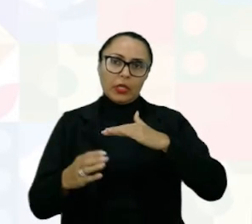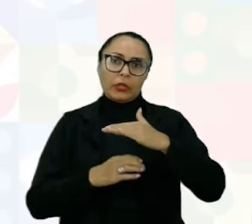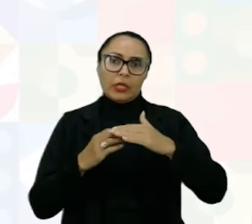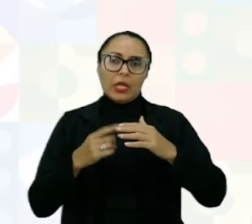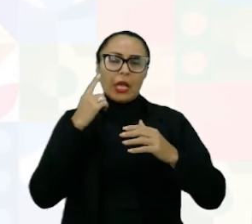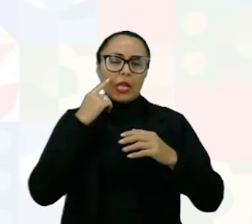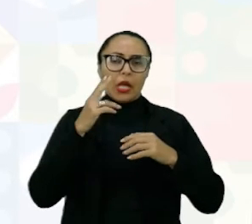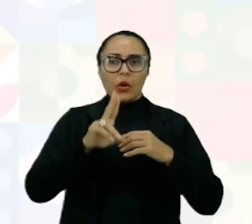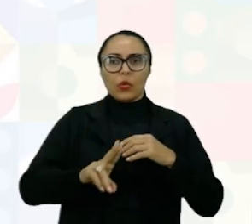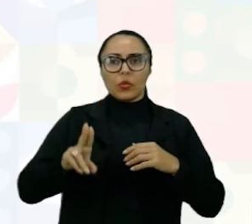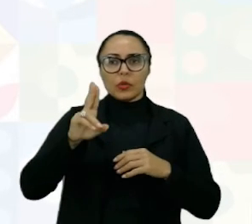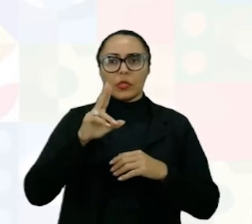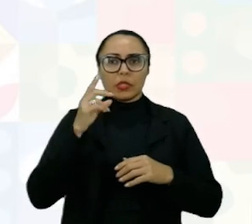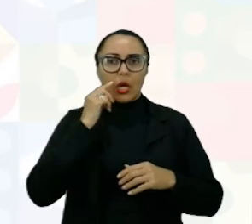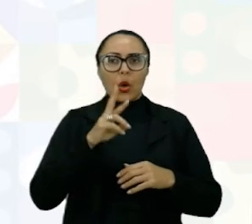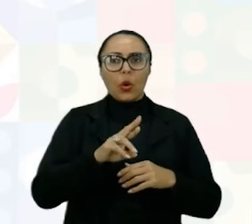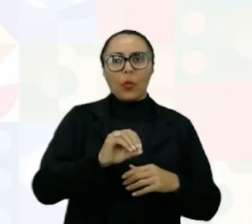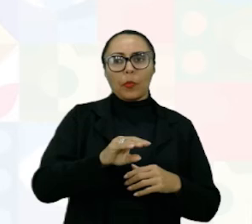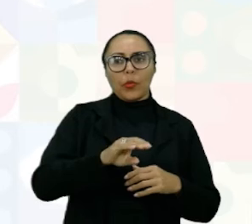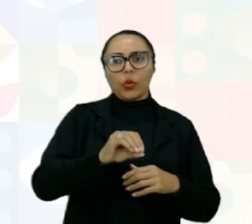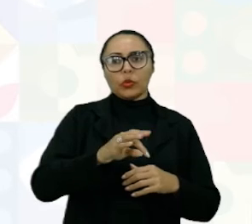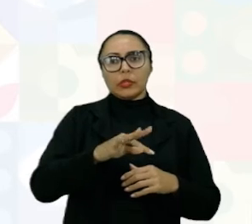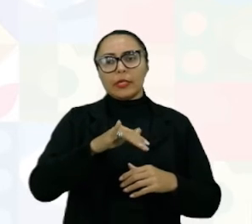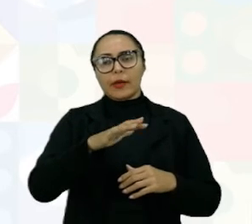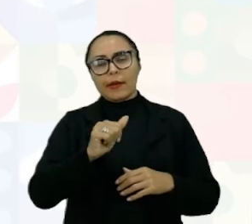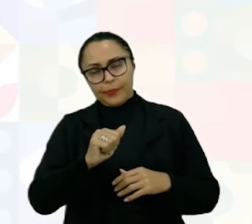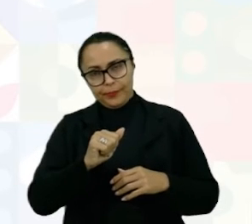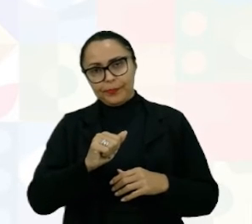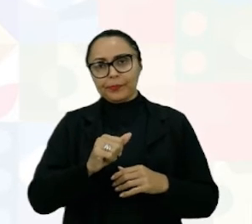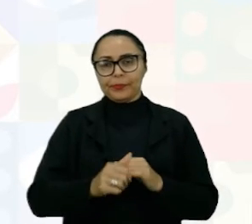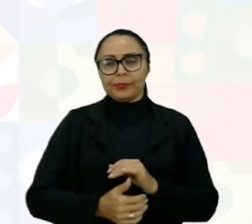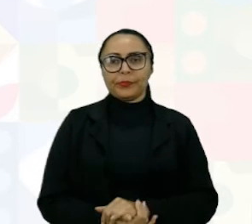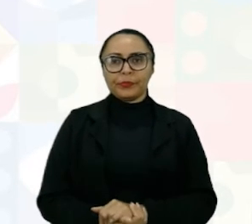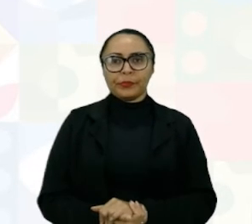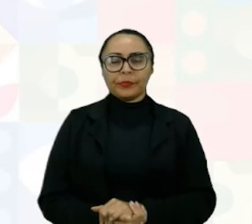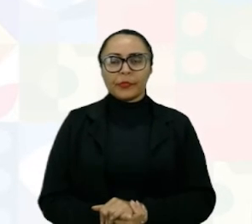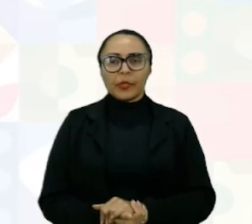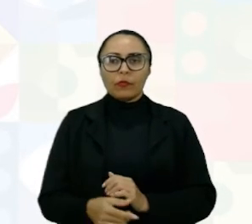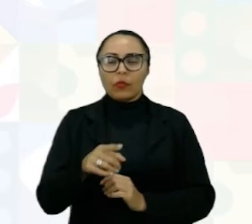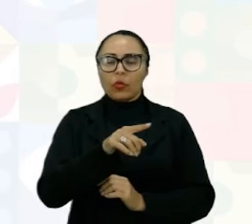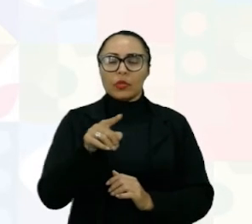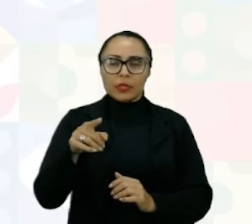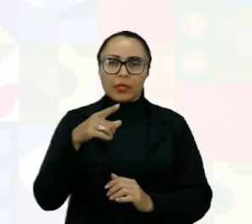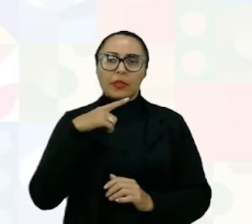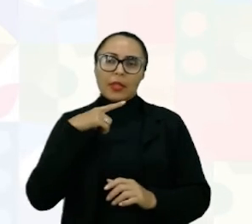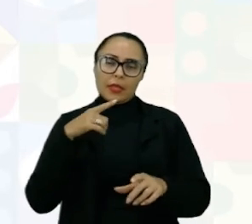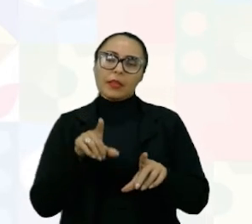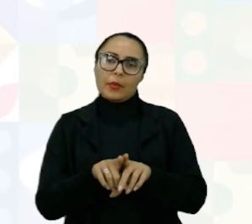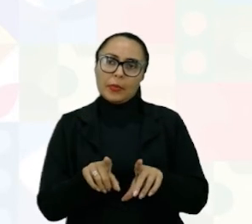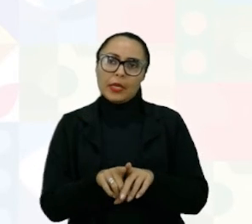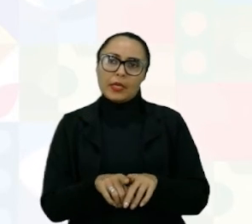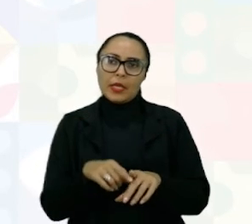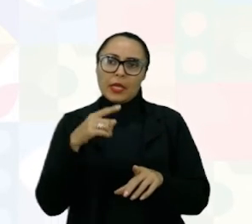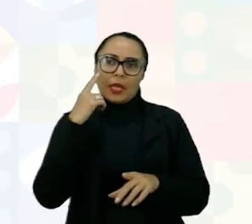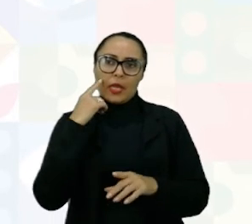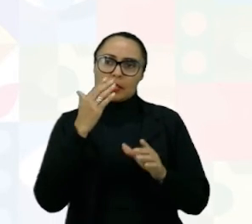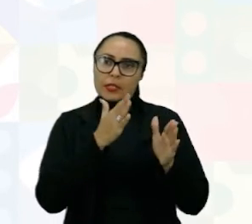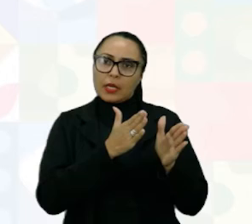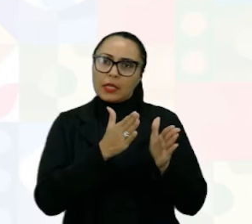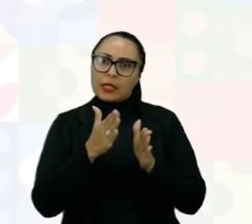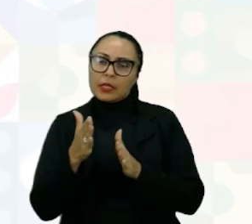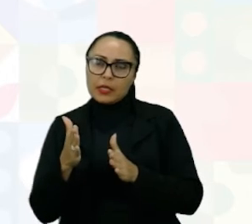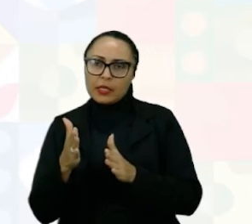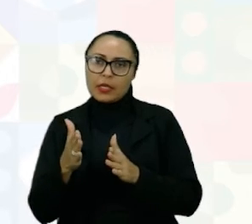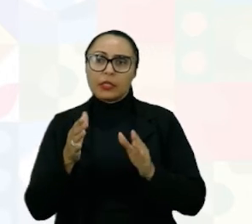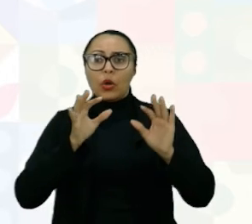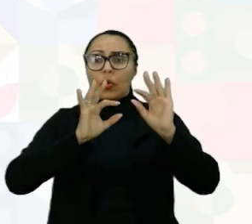Na linha de produção. Aí você também tem que ter nessa linha de produção a organização